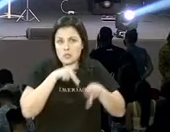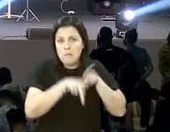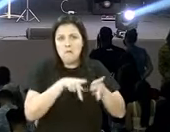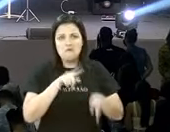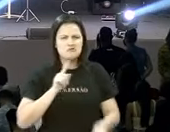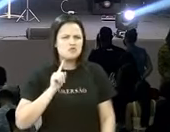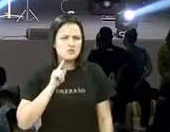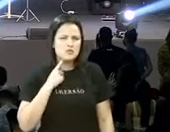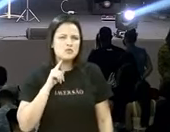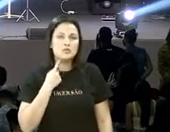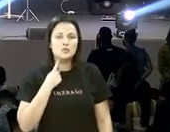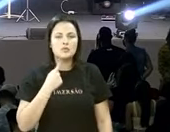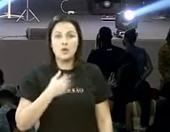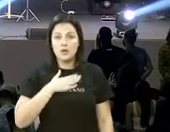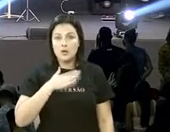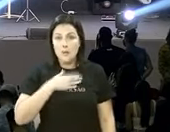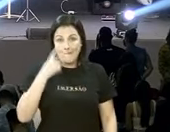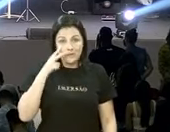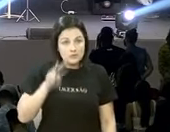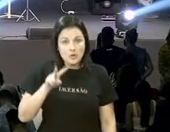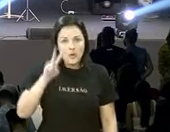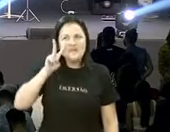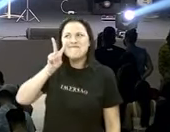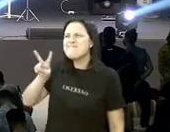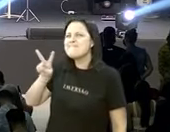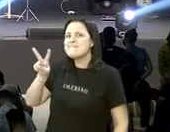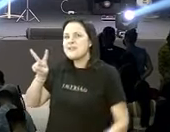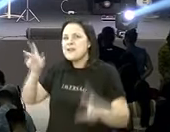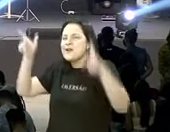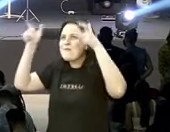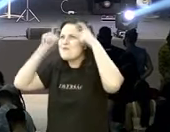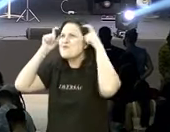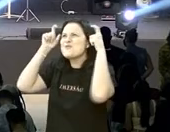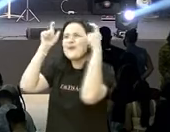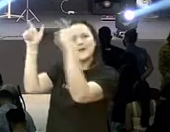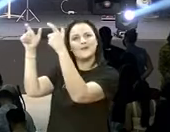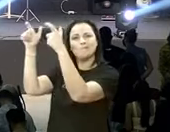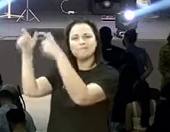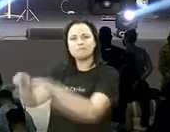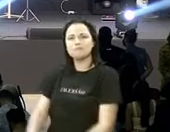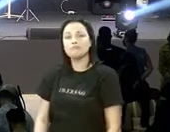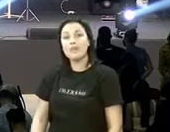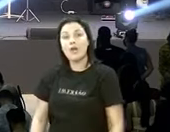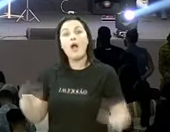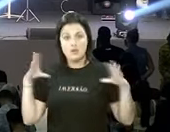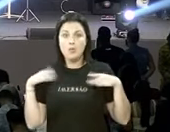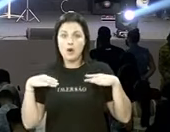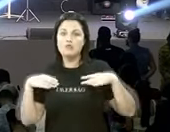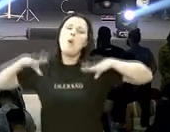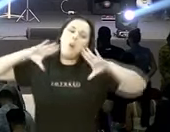os meus olhos viram o rei, o Senhor dos exércitos. Então um serafim voou até